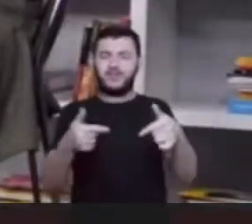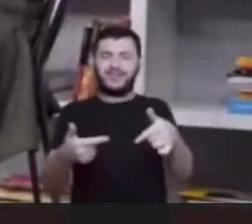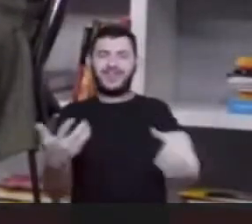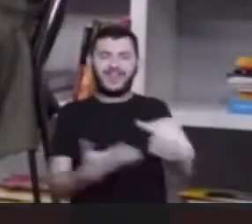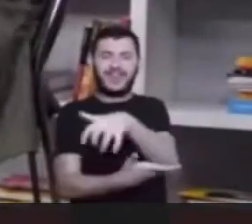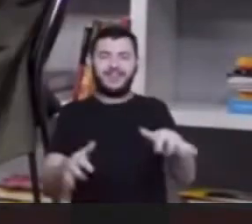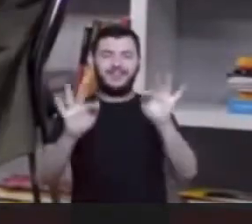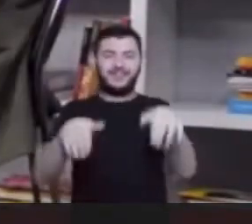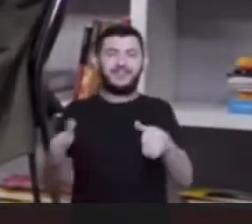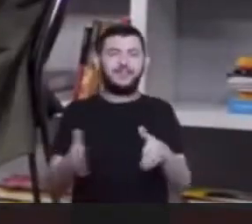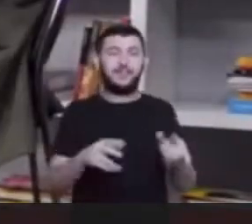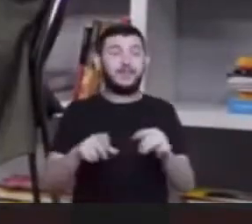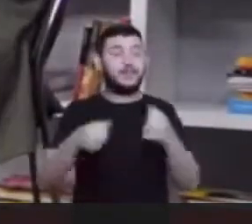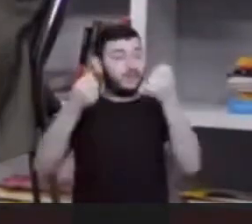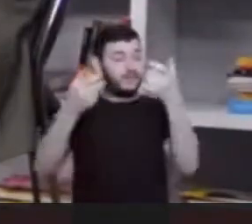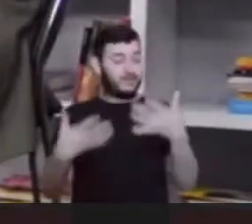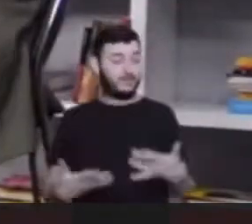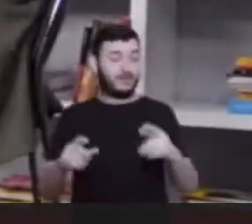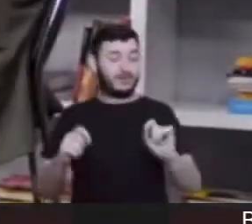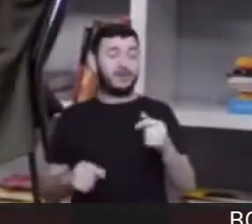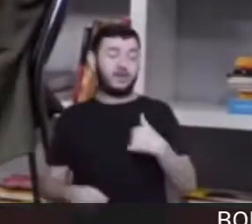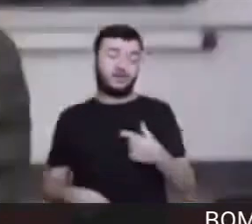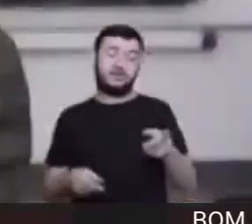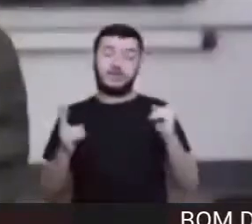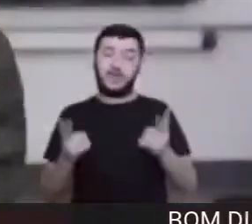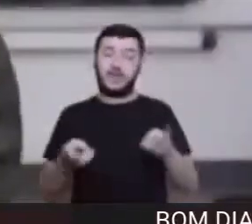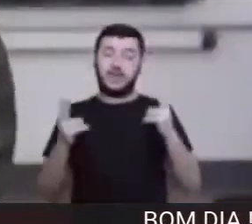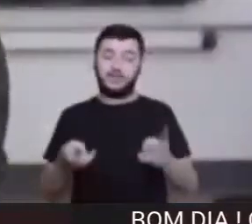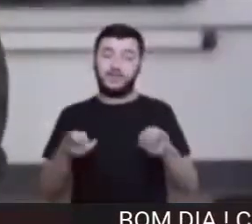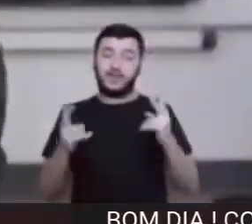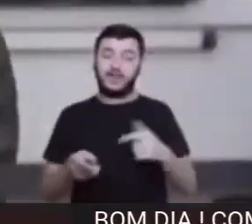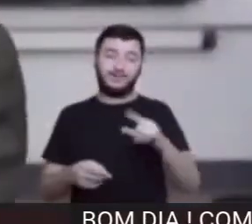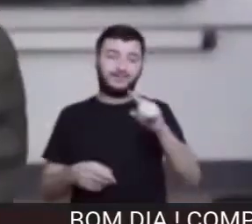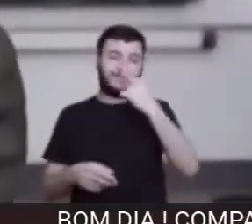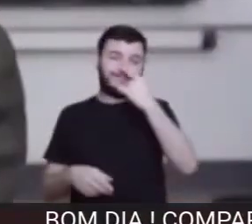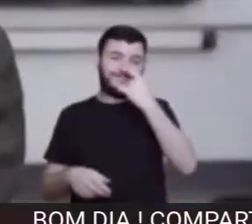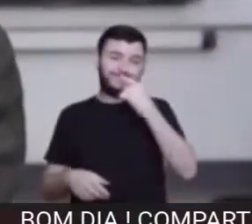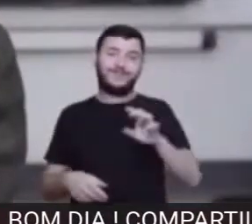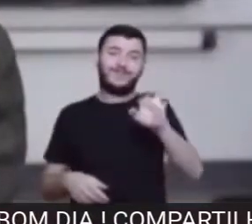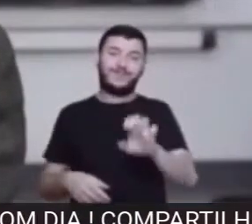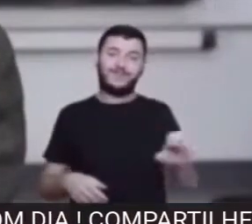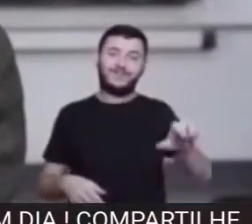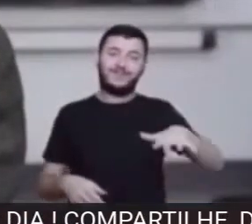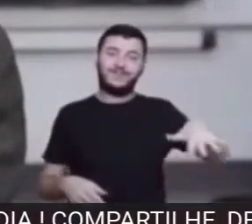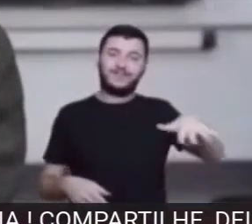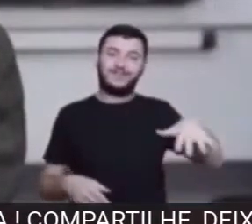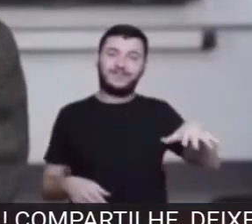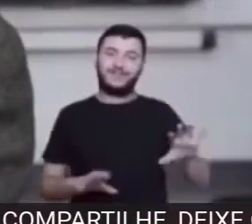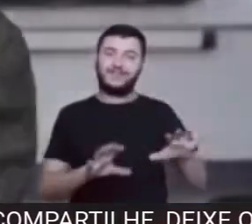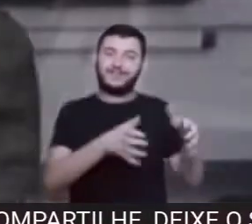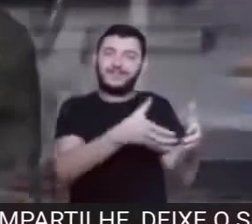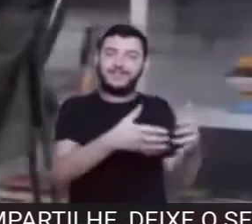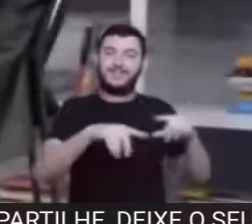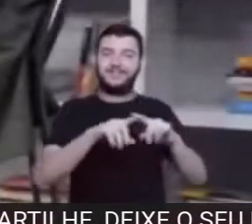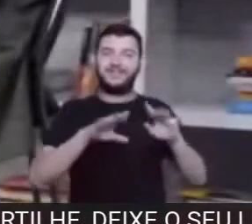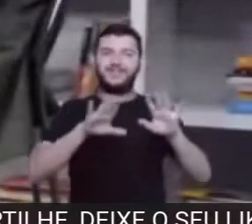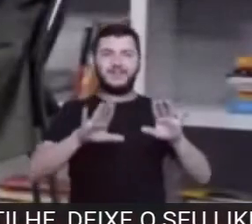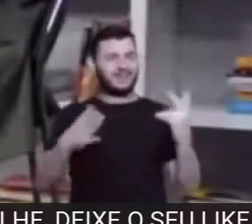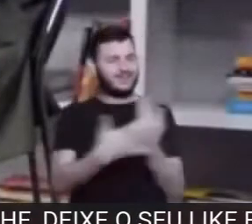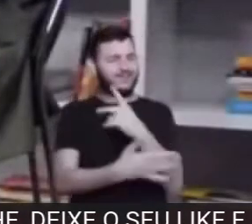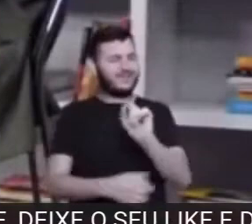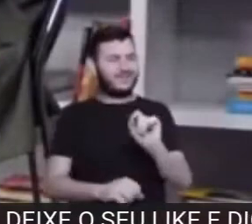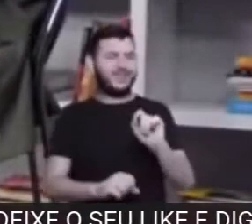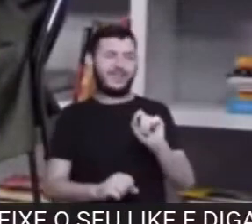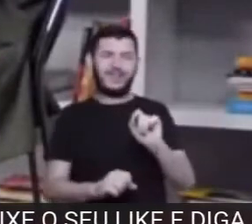Ele quer dizer que eu sempre fui meio esquerdista, ou pelo menos naquele tempo eu era esquerdista. Era, não, não era esquerdista, aquilo era... Era mais louco